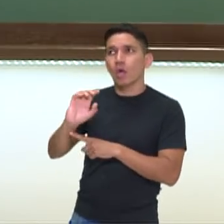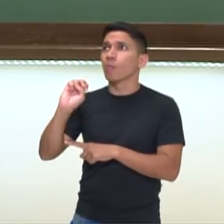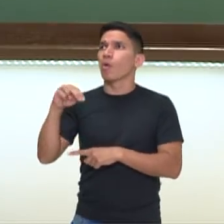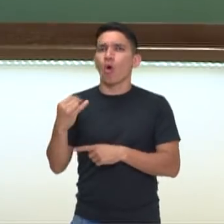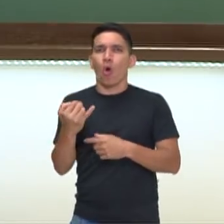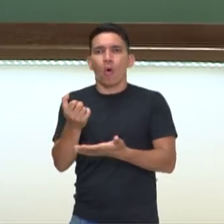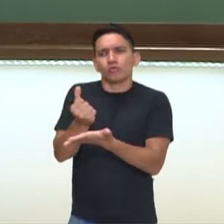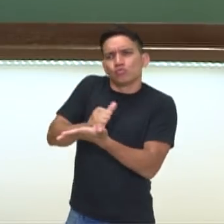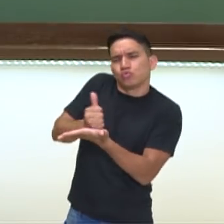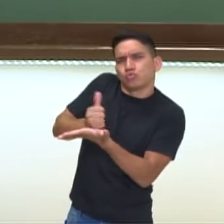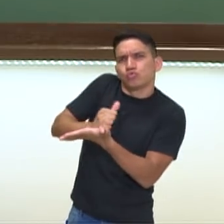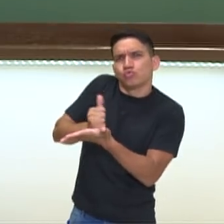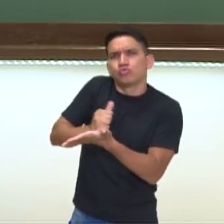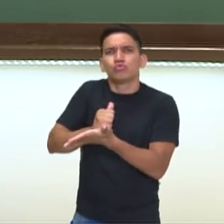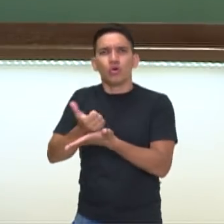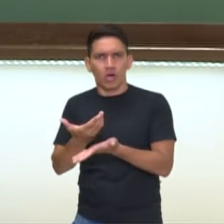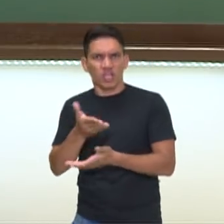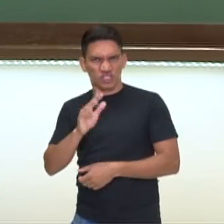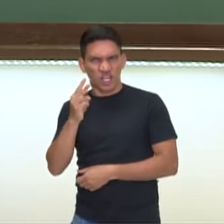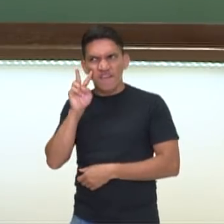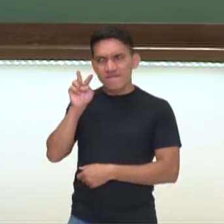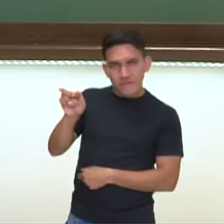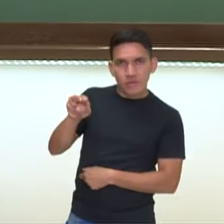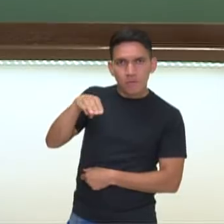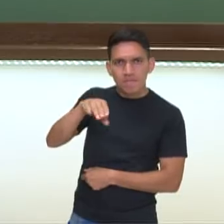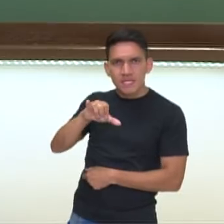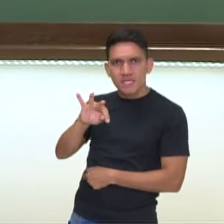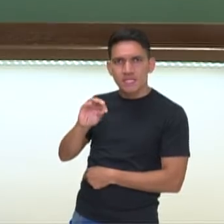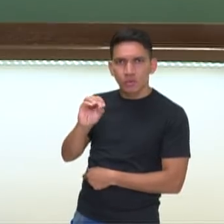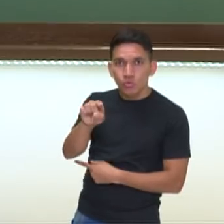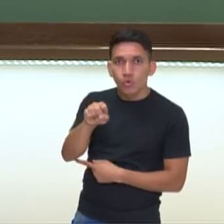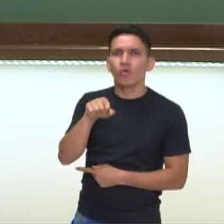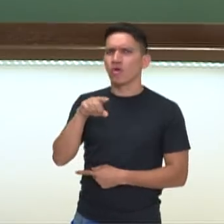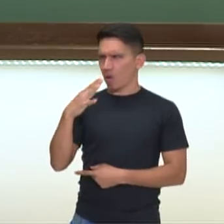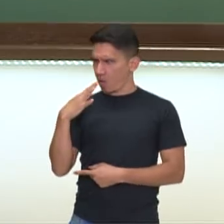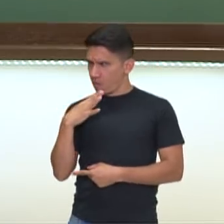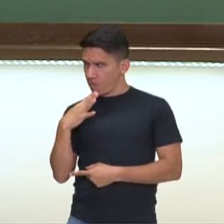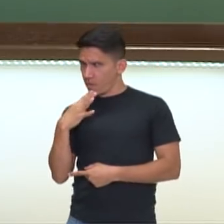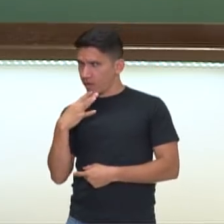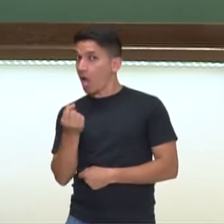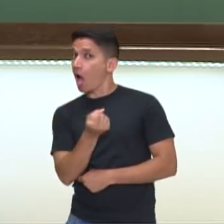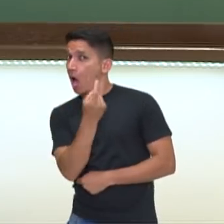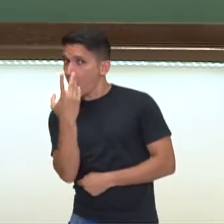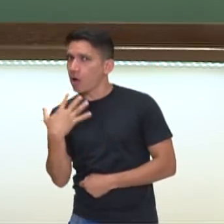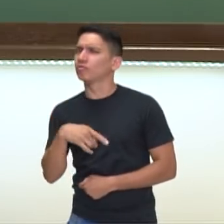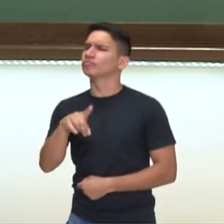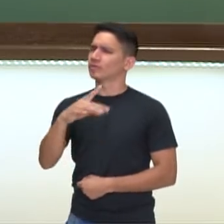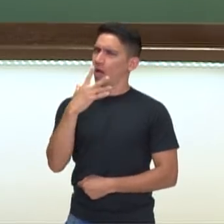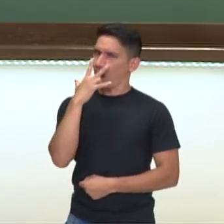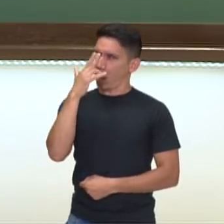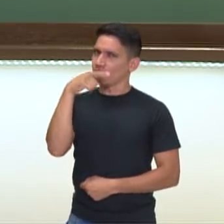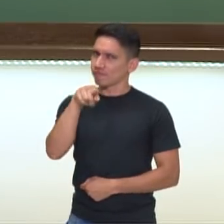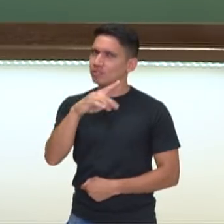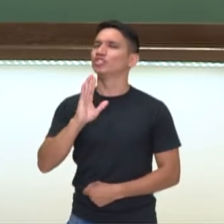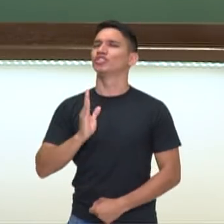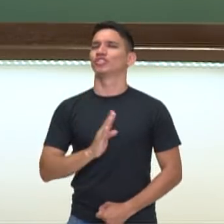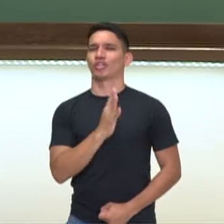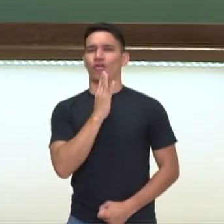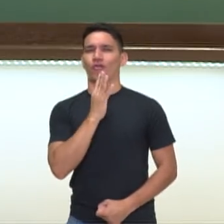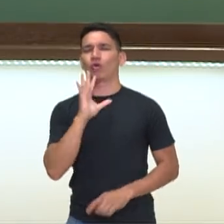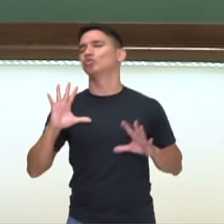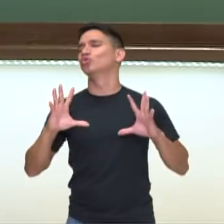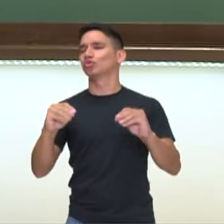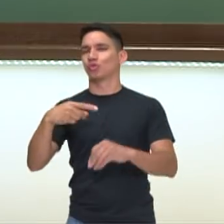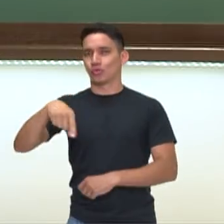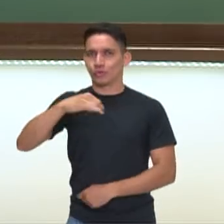que trate mitos? Aposto que vocês conhecem. Tem alguns aí bem familiar para todos os estudantes na faixa etária de